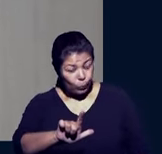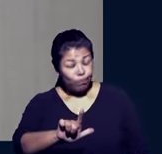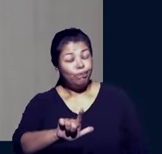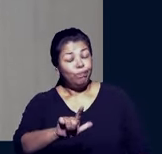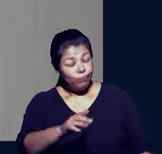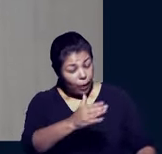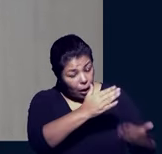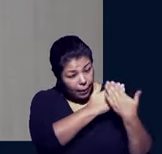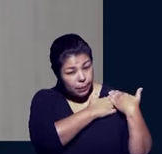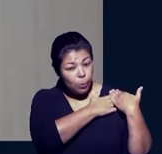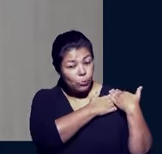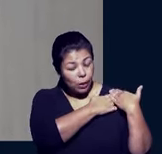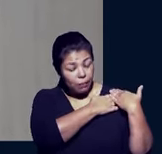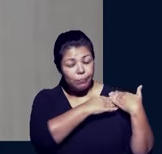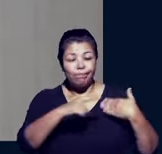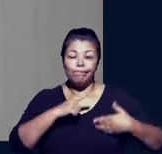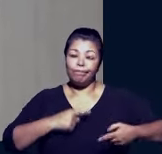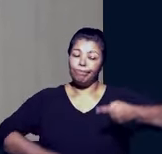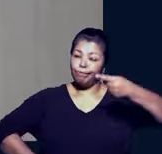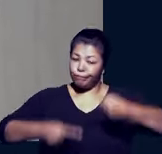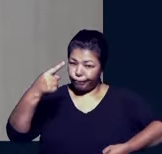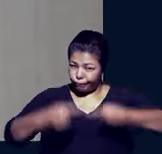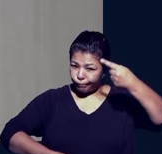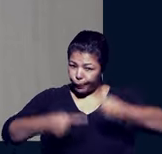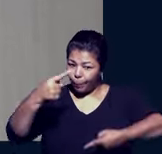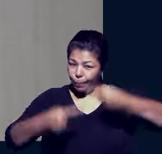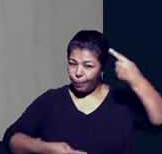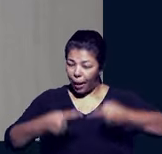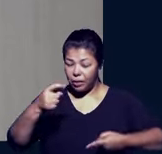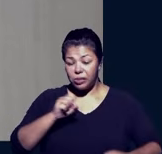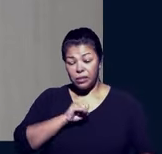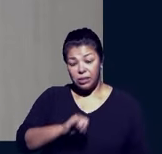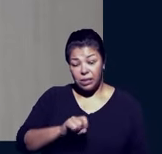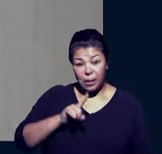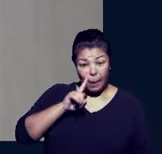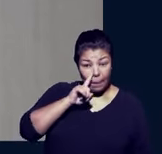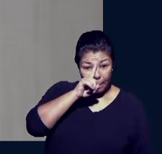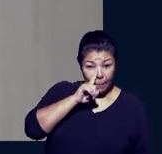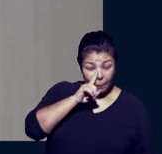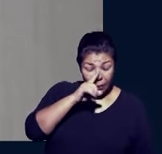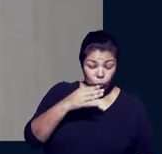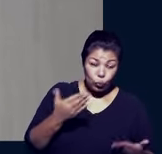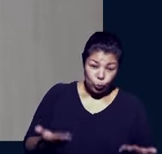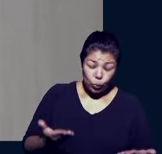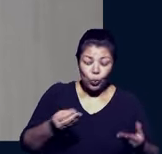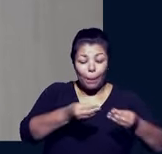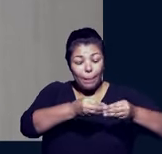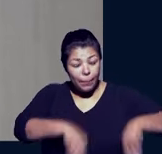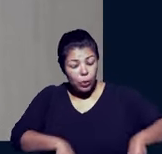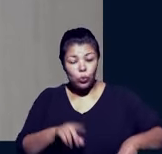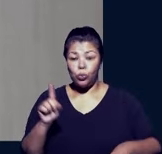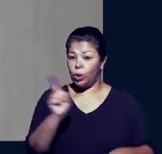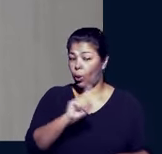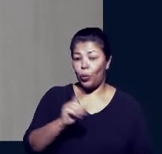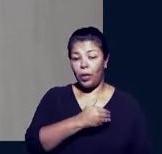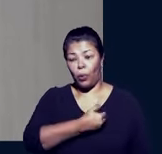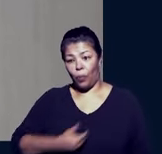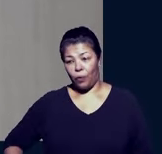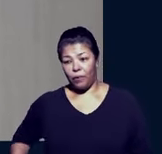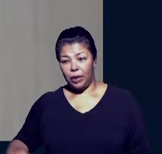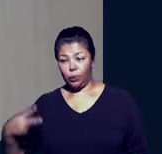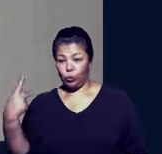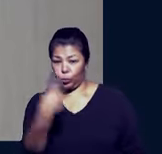debate muito grande sobre se isso prejudica ou não a percepção do seu governo sobre levar